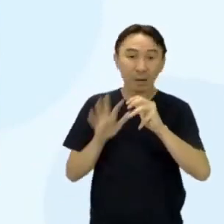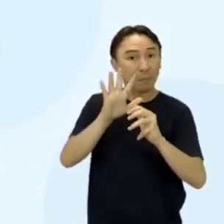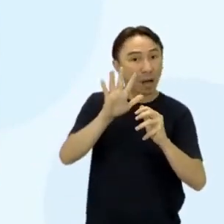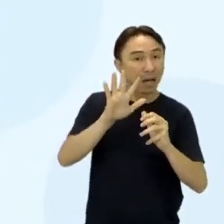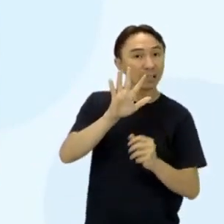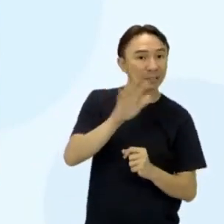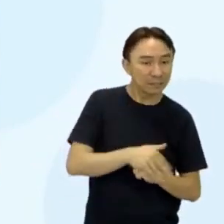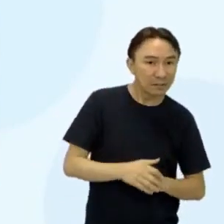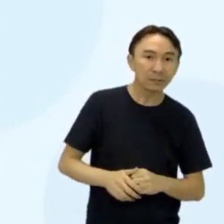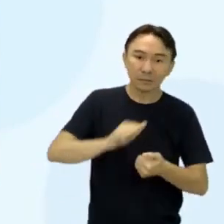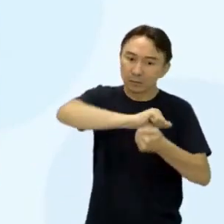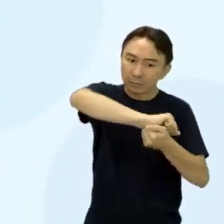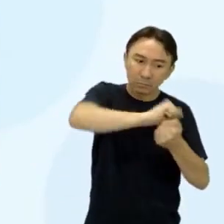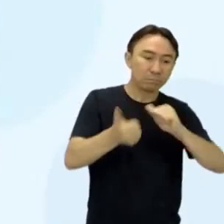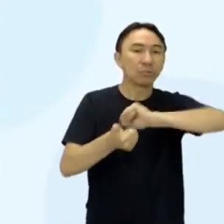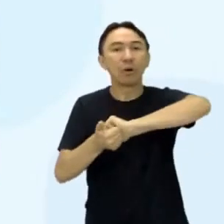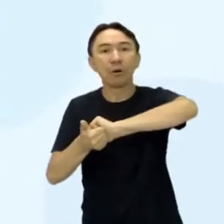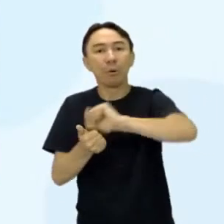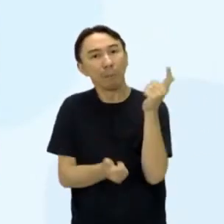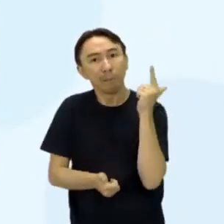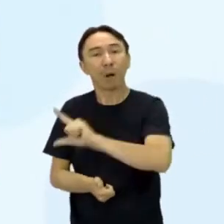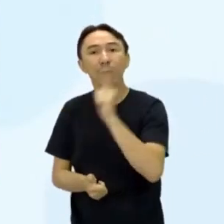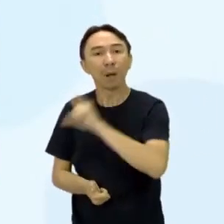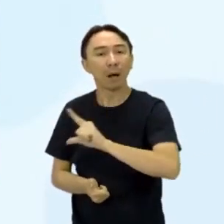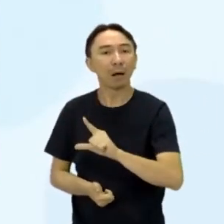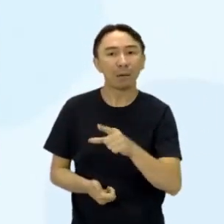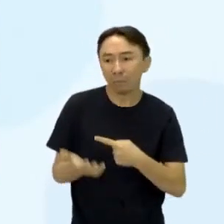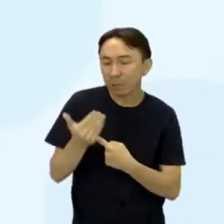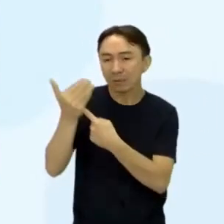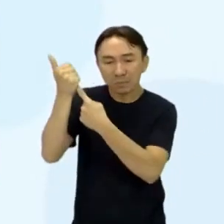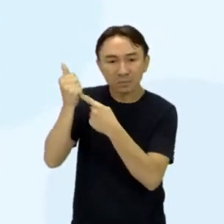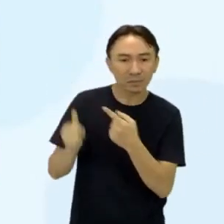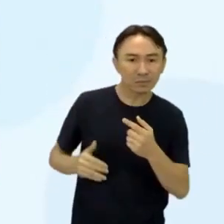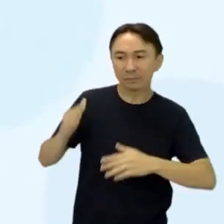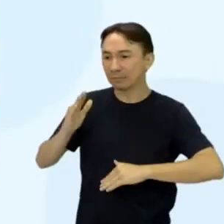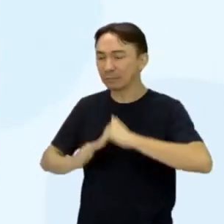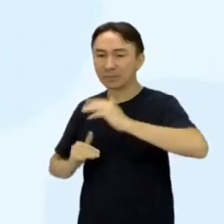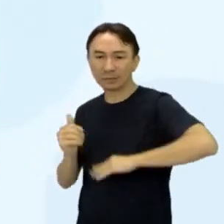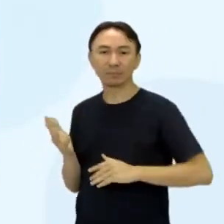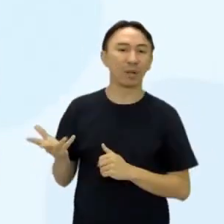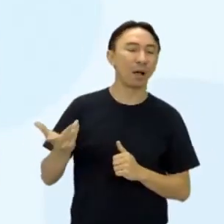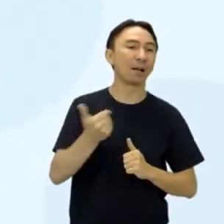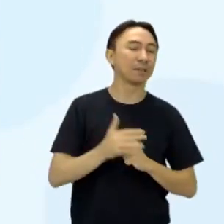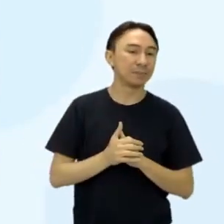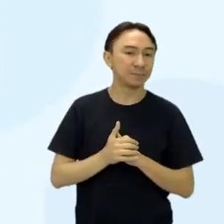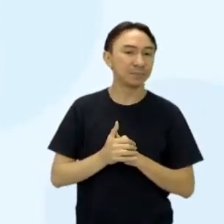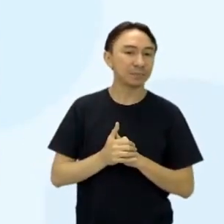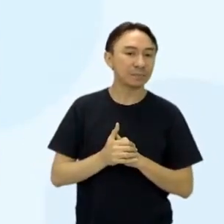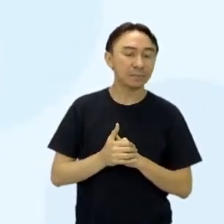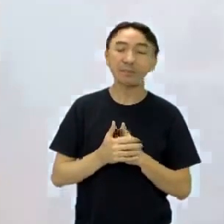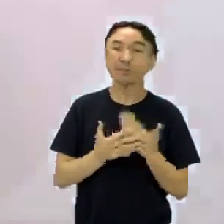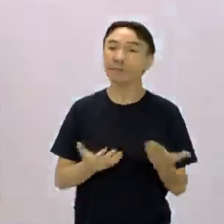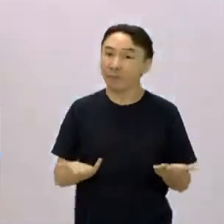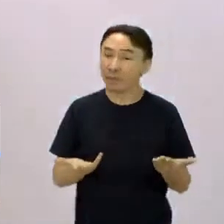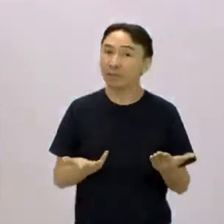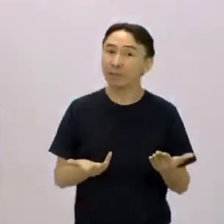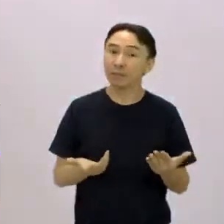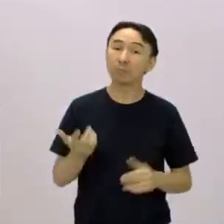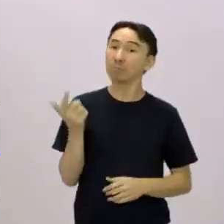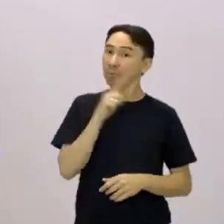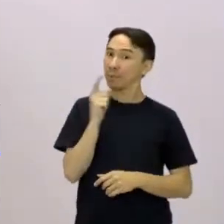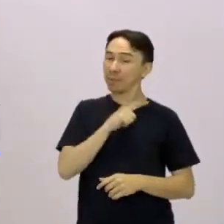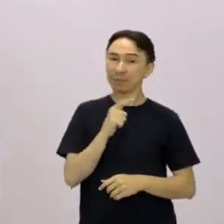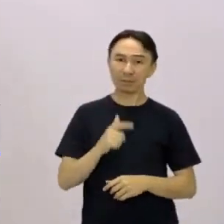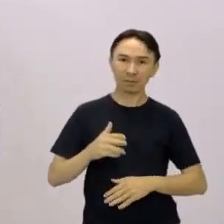Elas conseguiram, né, desenvolver uma desenvoltura, é ótimo, mas foi o que eu pensei agora. Elas conseguiram ter uma desenvoltura